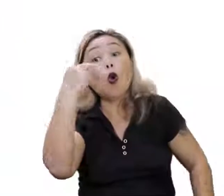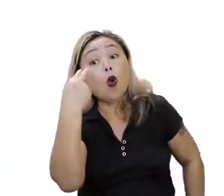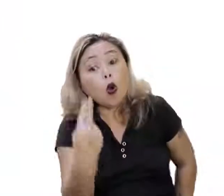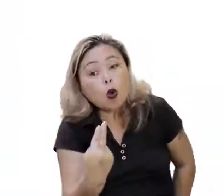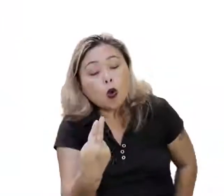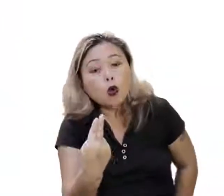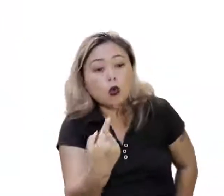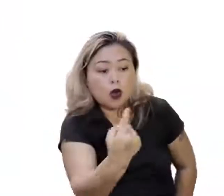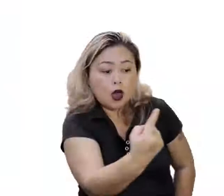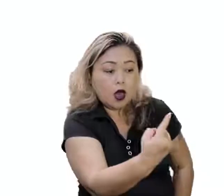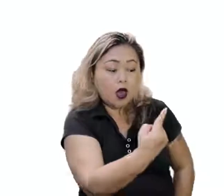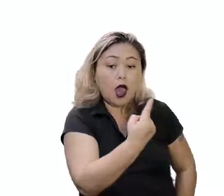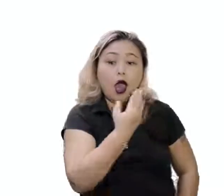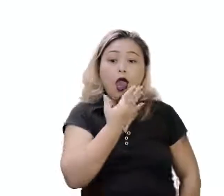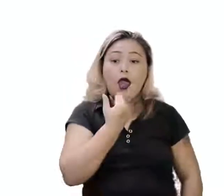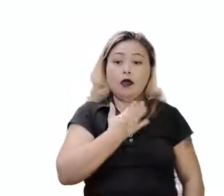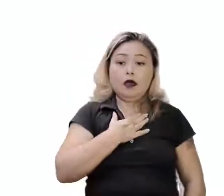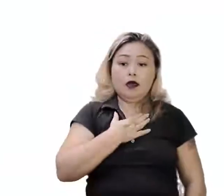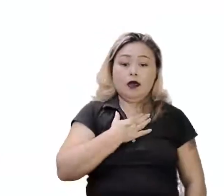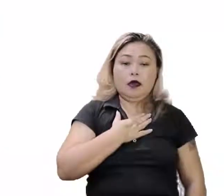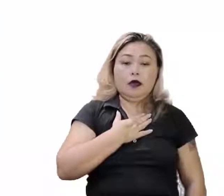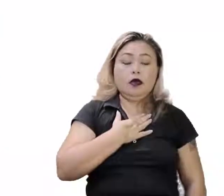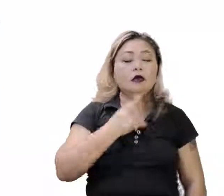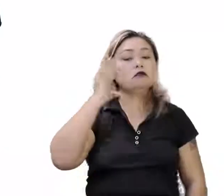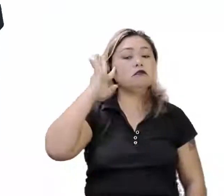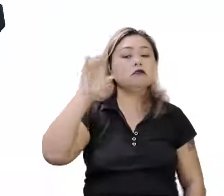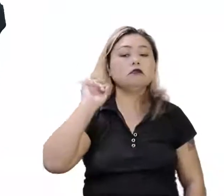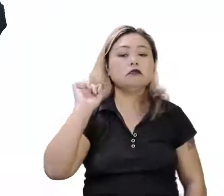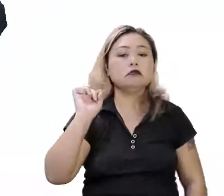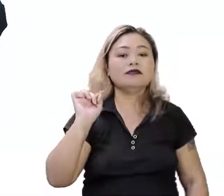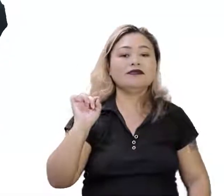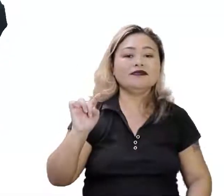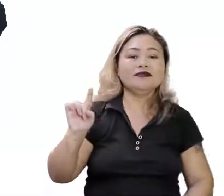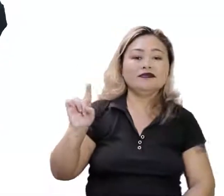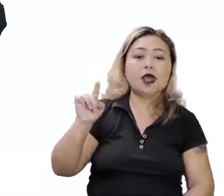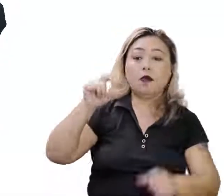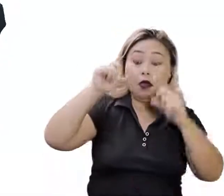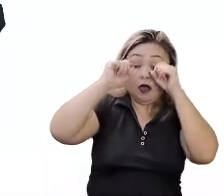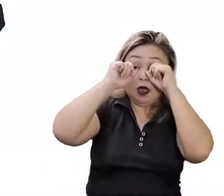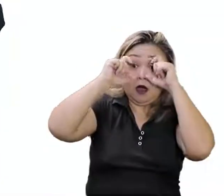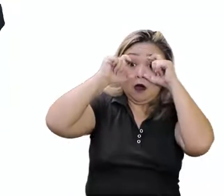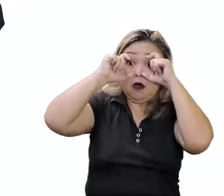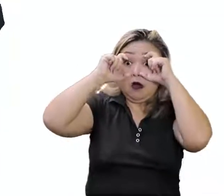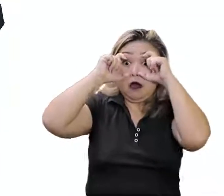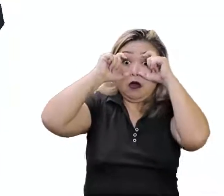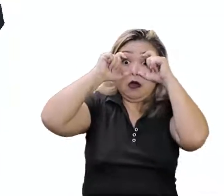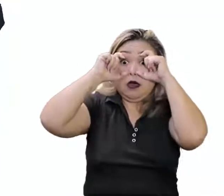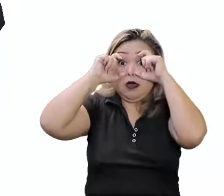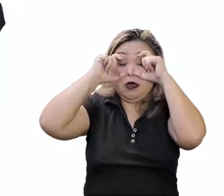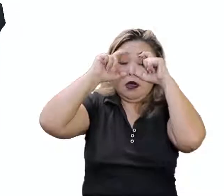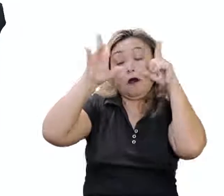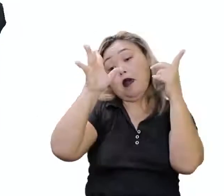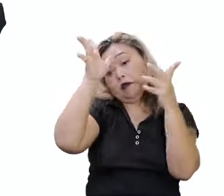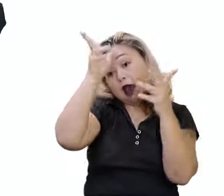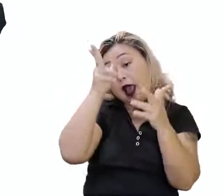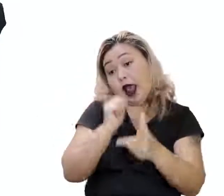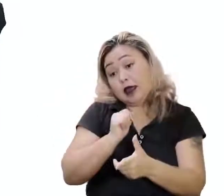pode entrar na minha refeição. Vamos imaginar que isso aqui é uma coruja, mas vamos imaginar que seja uma galinha.